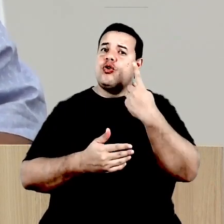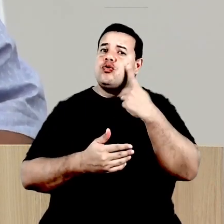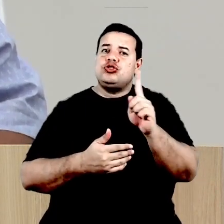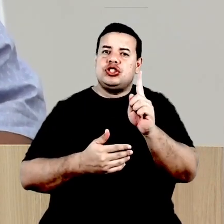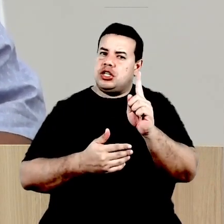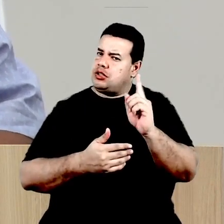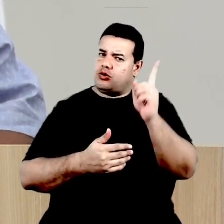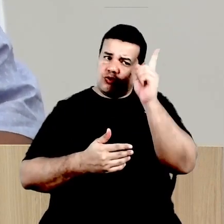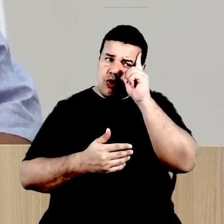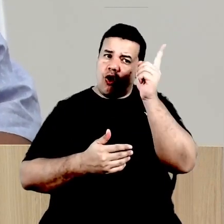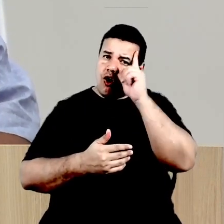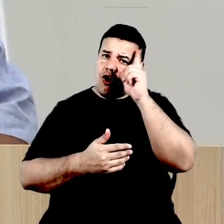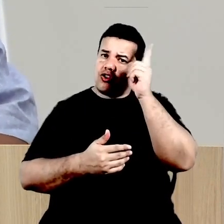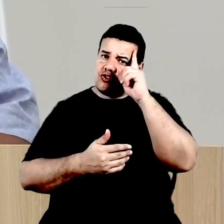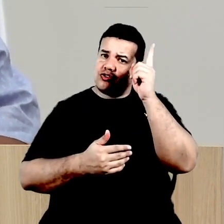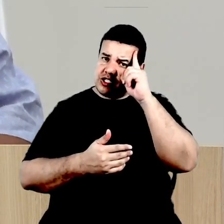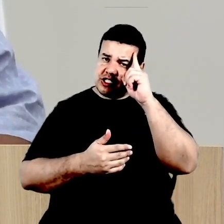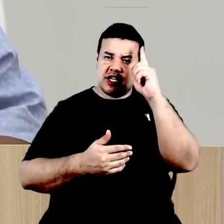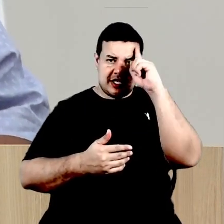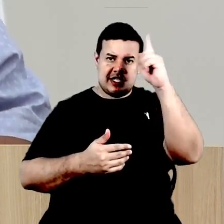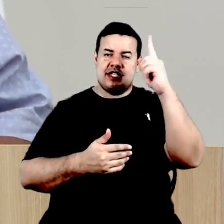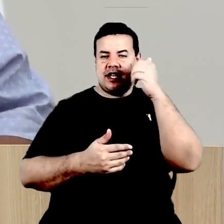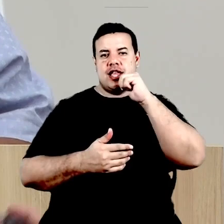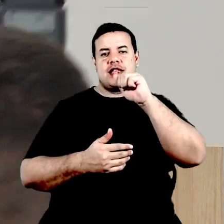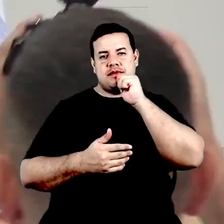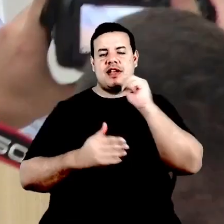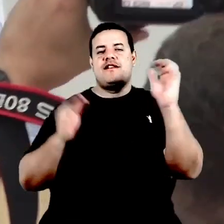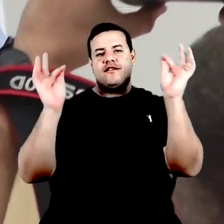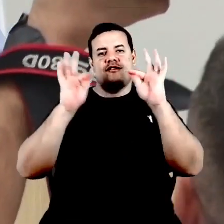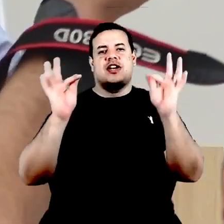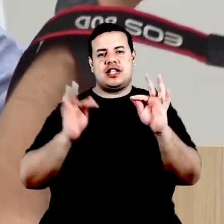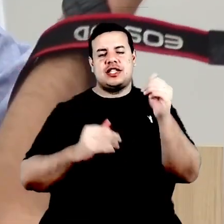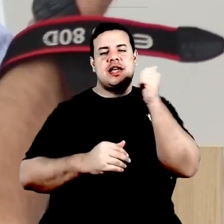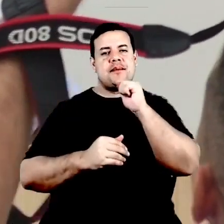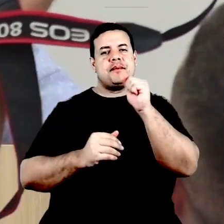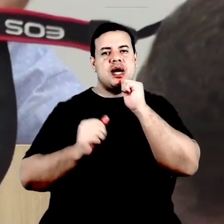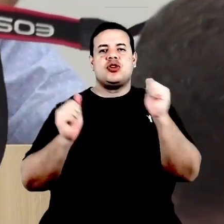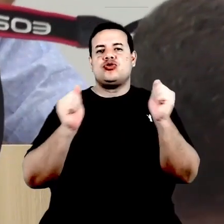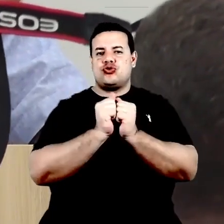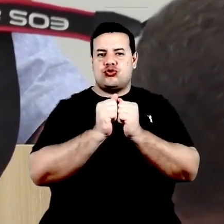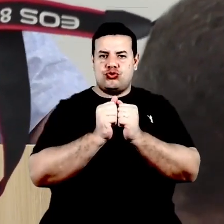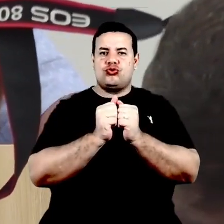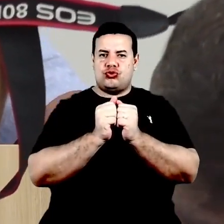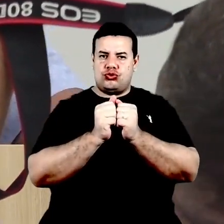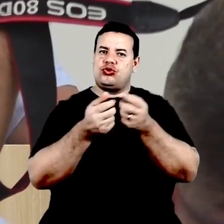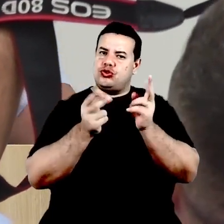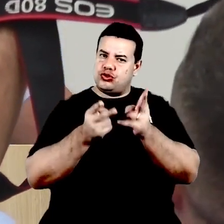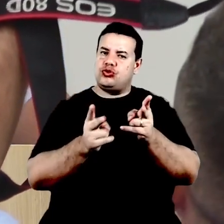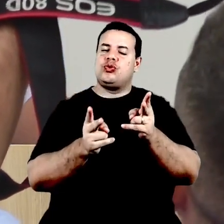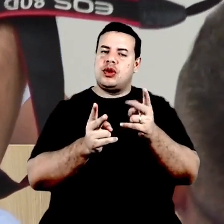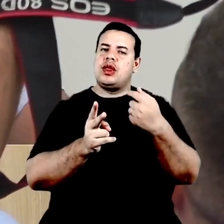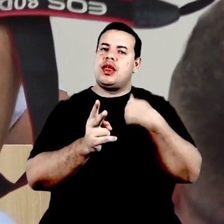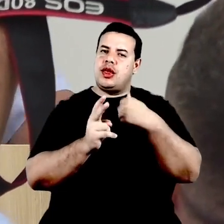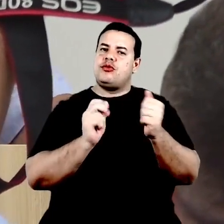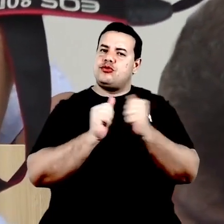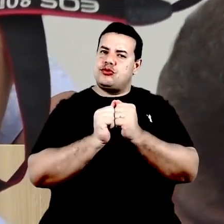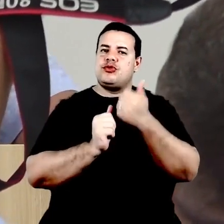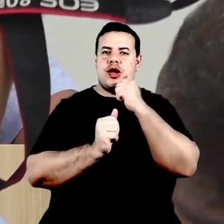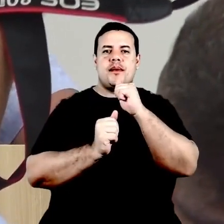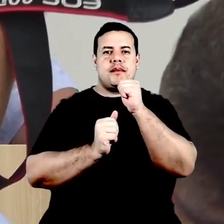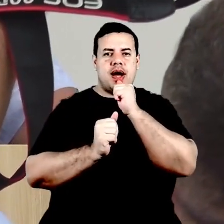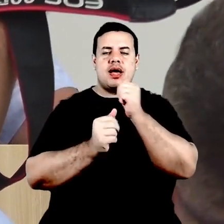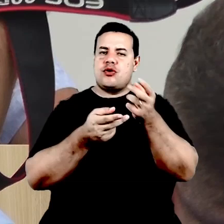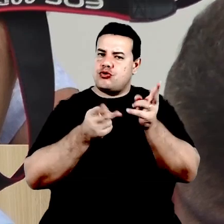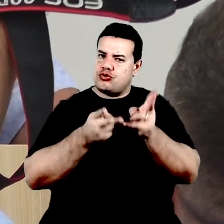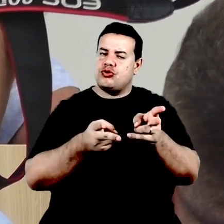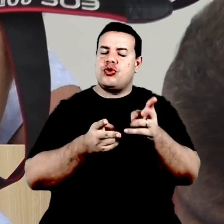né e feliz daqueles que TM as suas mães ao seu lado ainda eu no meu caso tenho a minha mãe ao meu lado ainda E ontem pde